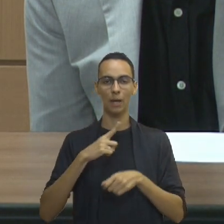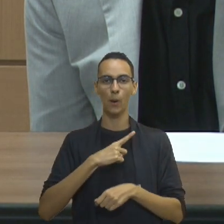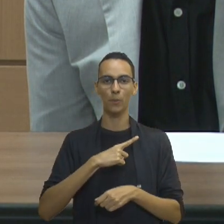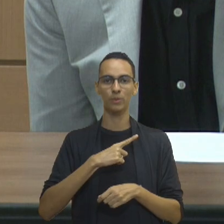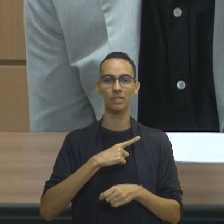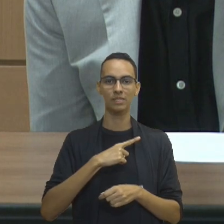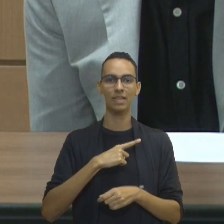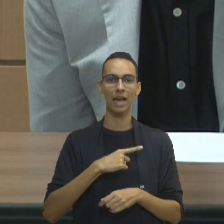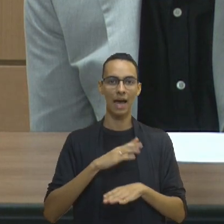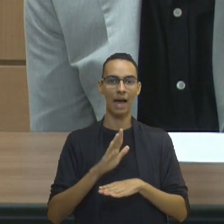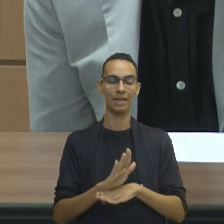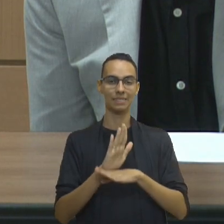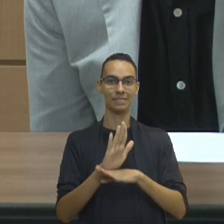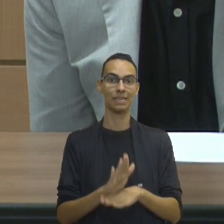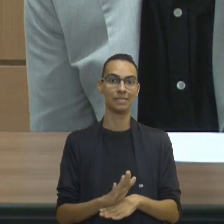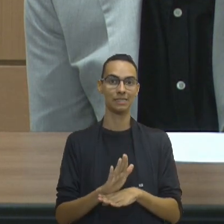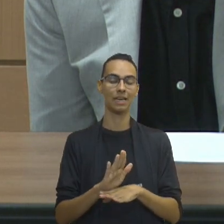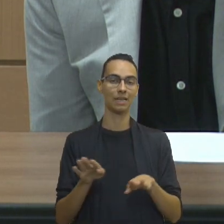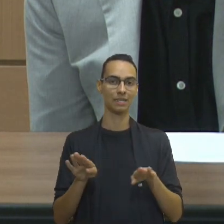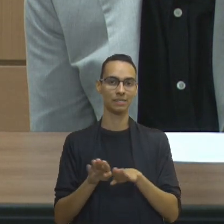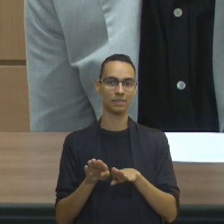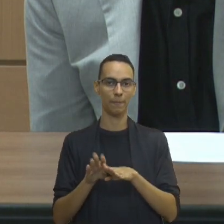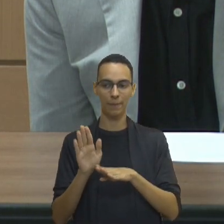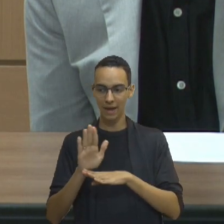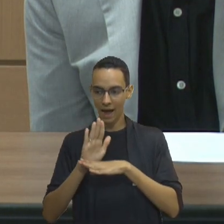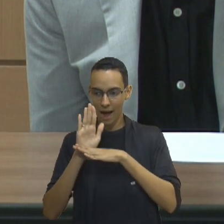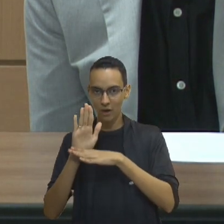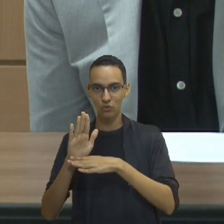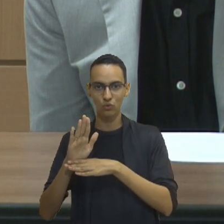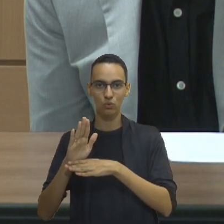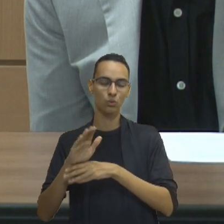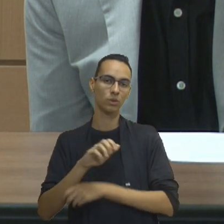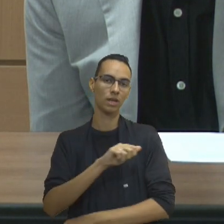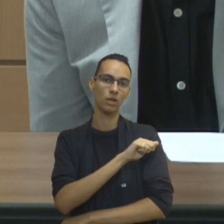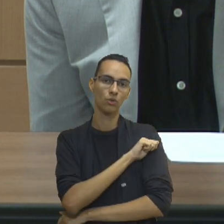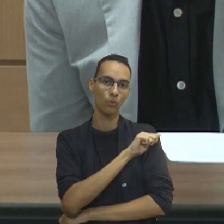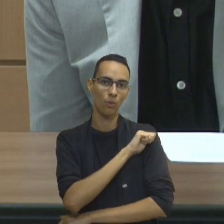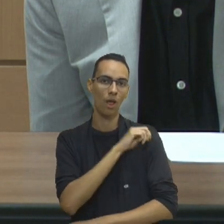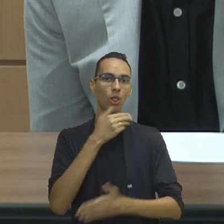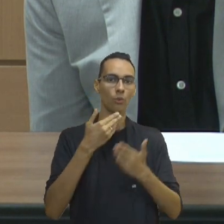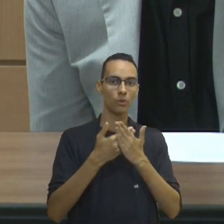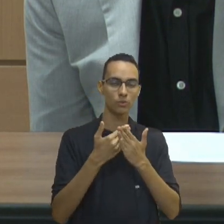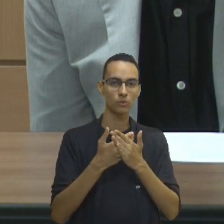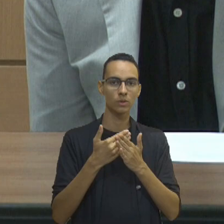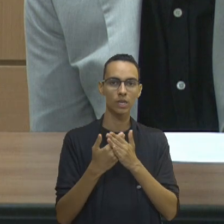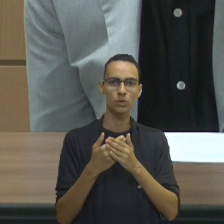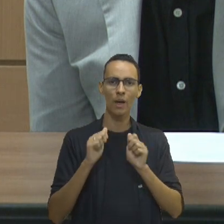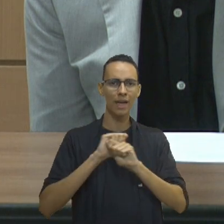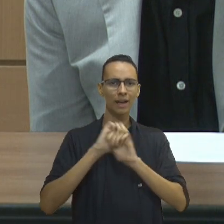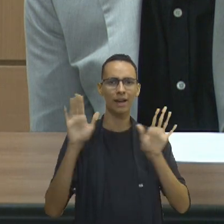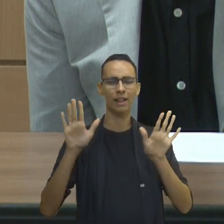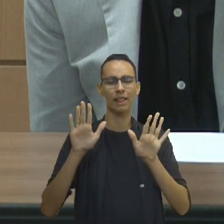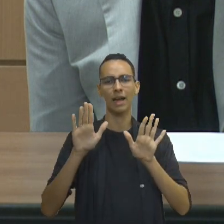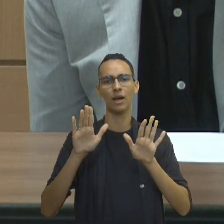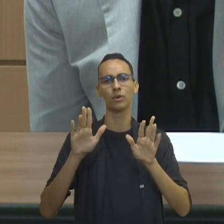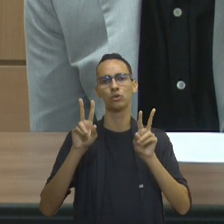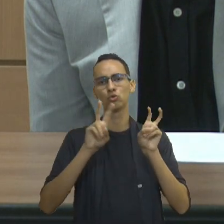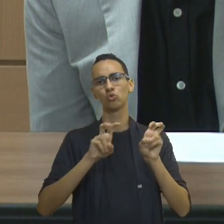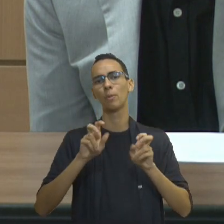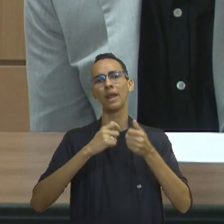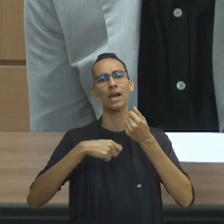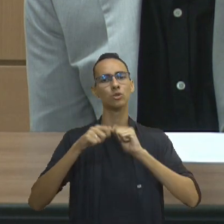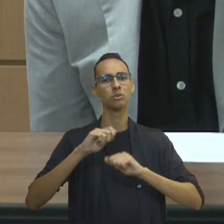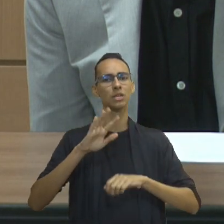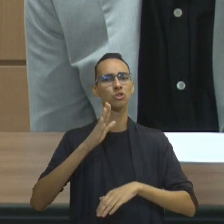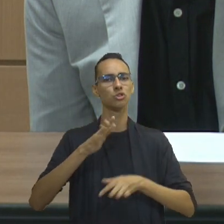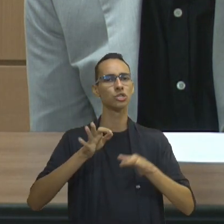fluxo contínuo, e para que, assim que tenhamos a definição orçamentária clara, em termos administrativos, já está tudo organizado